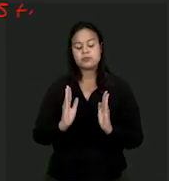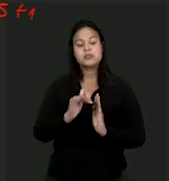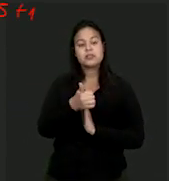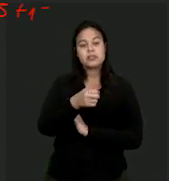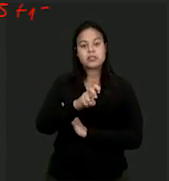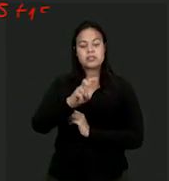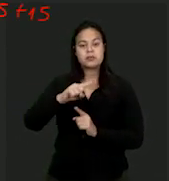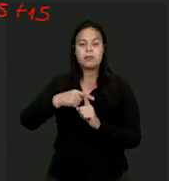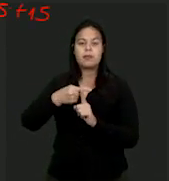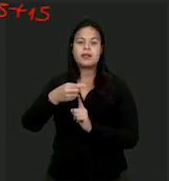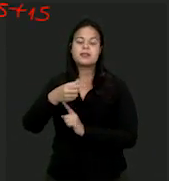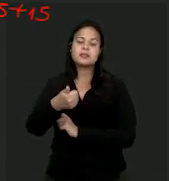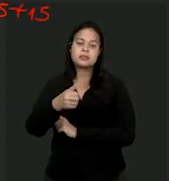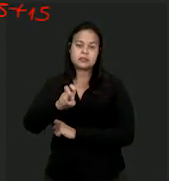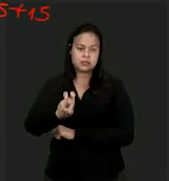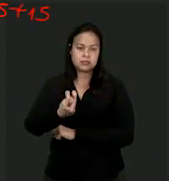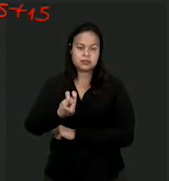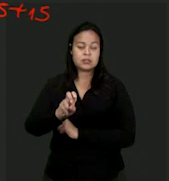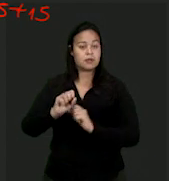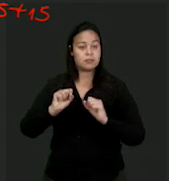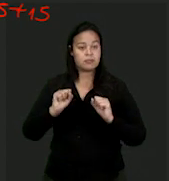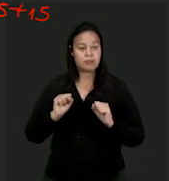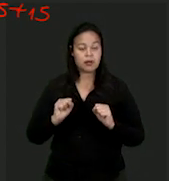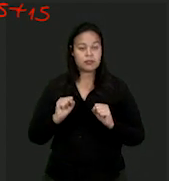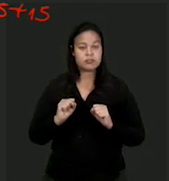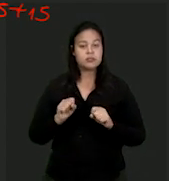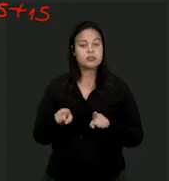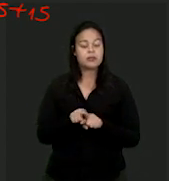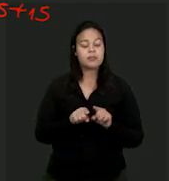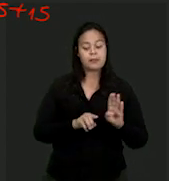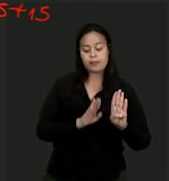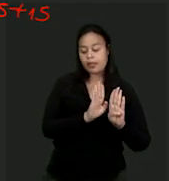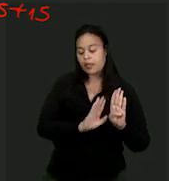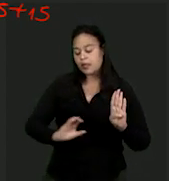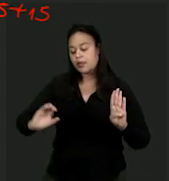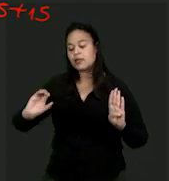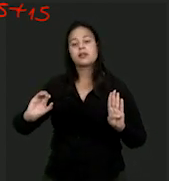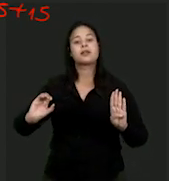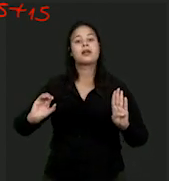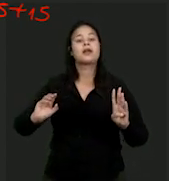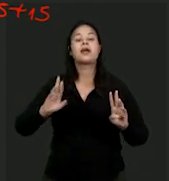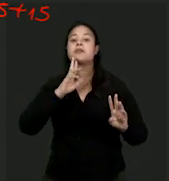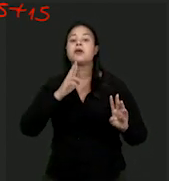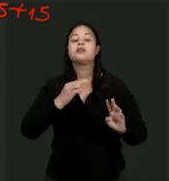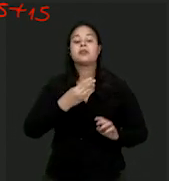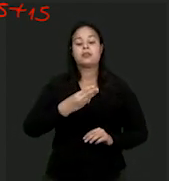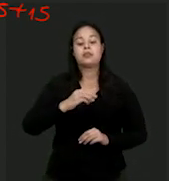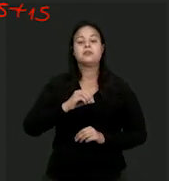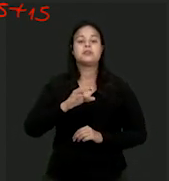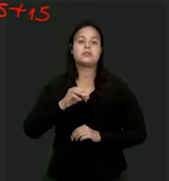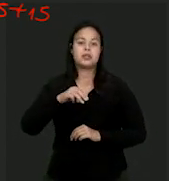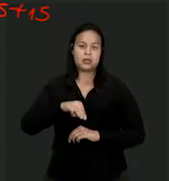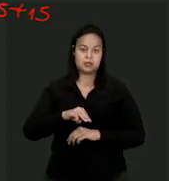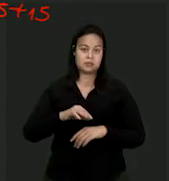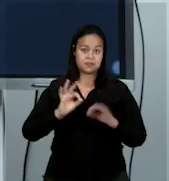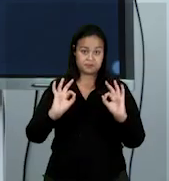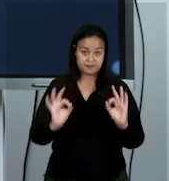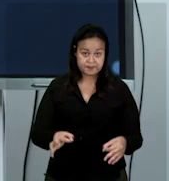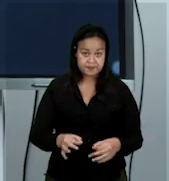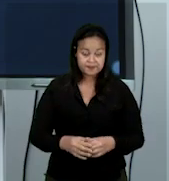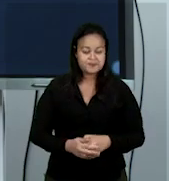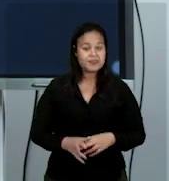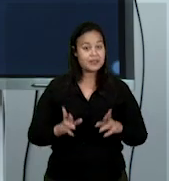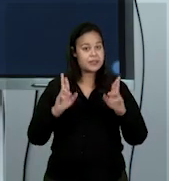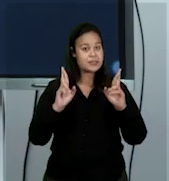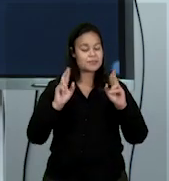mais 15, e BC vai ser 30 centímetros, tá certo? Espero que você